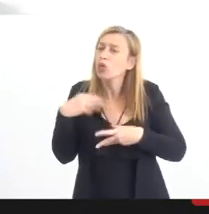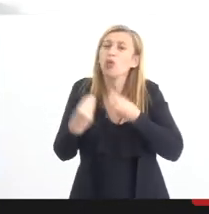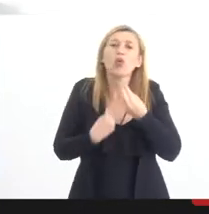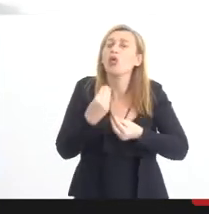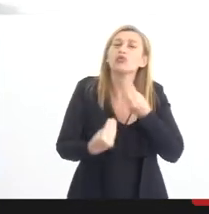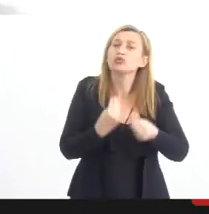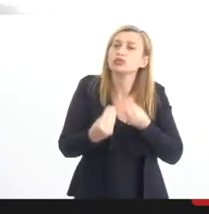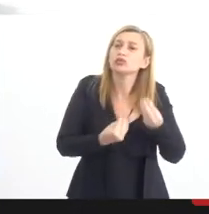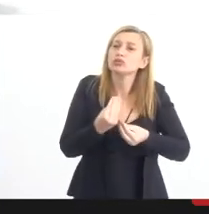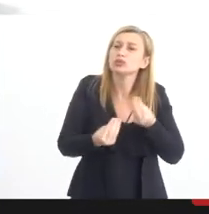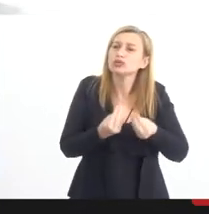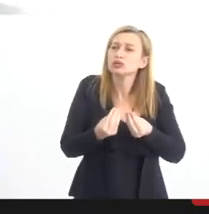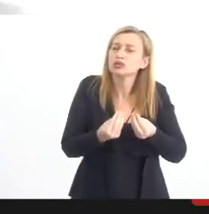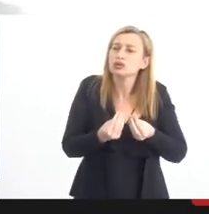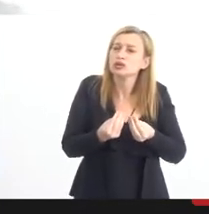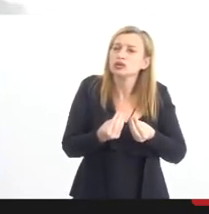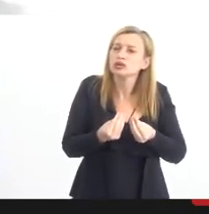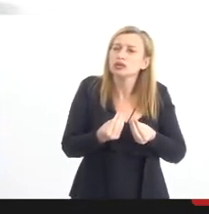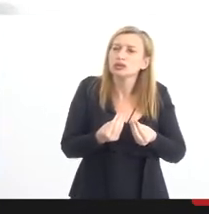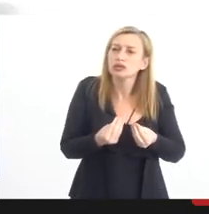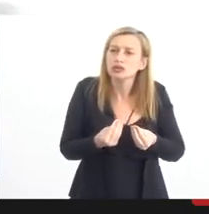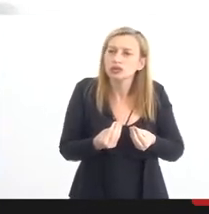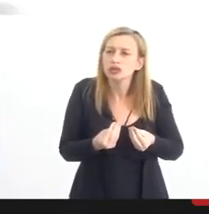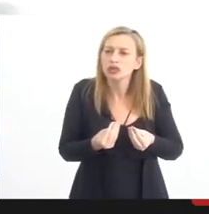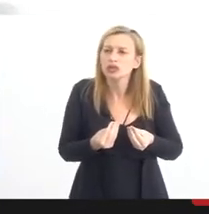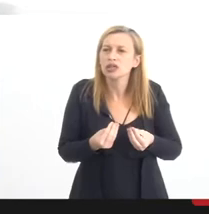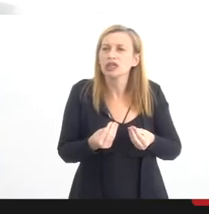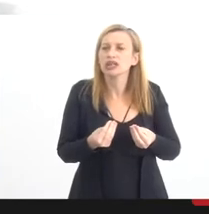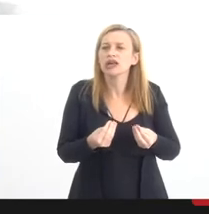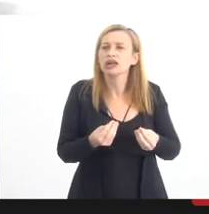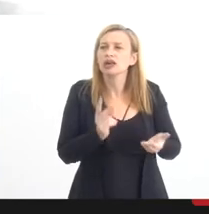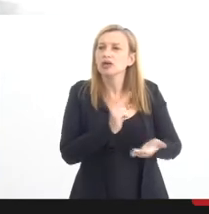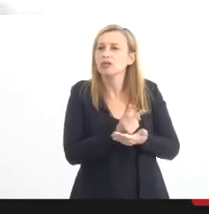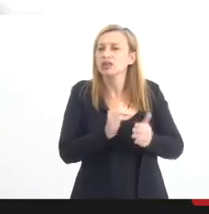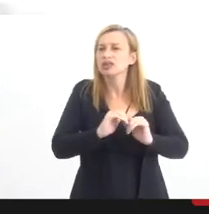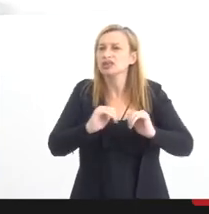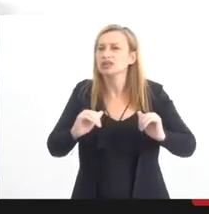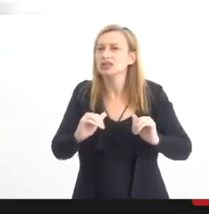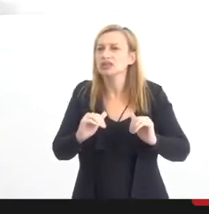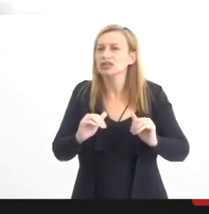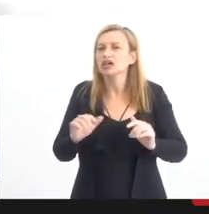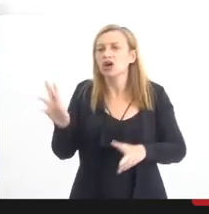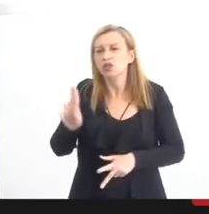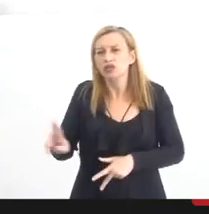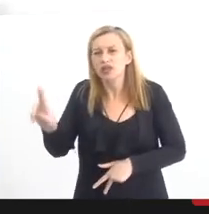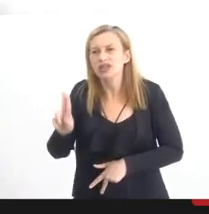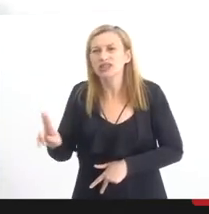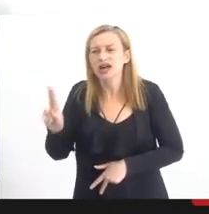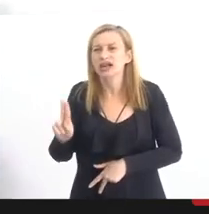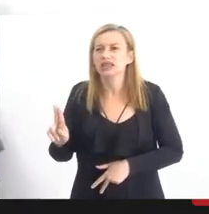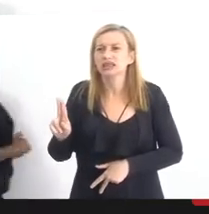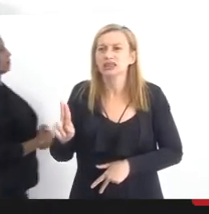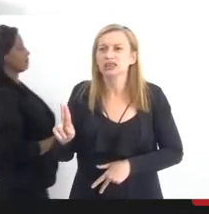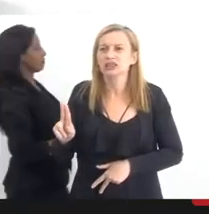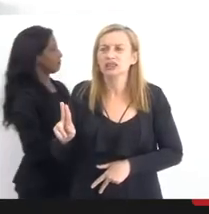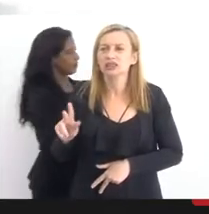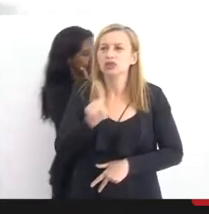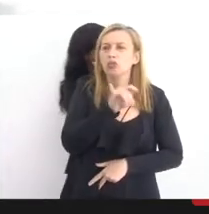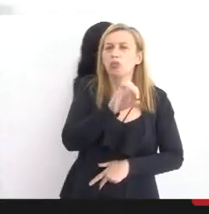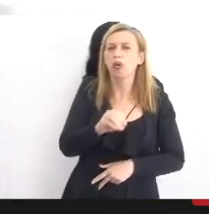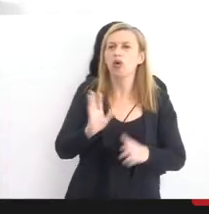ficaria, mesmo sabendo a importância que a UERJ representa no Rio de Janeiro, como ficaria essa universidade sendo